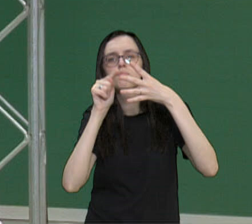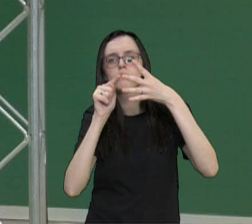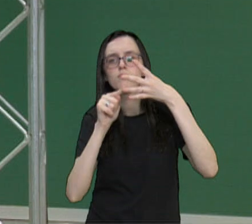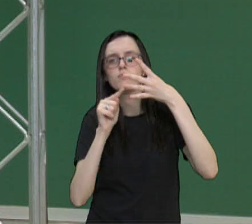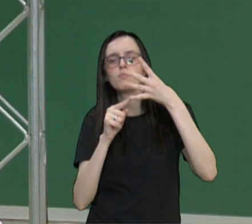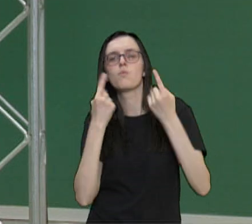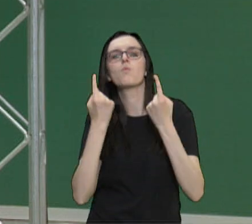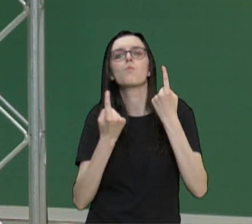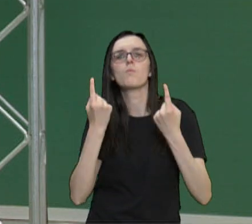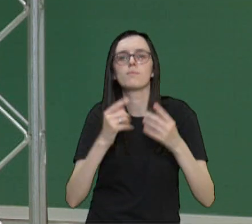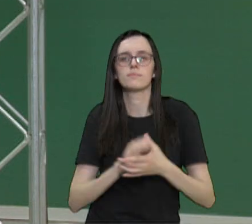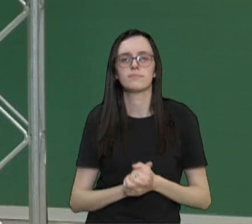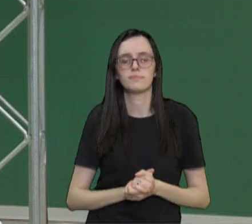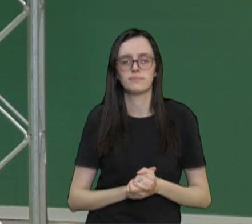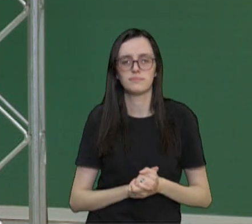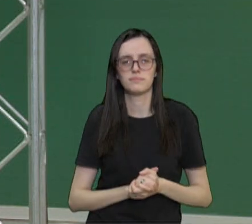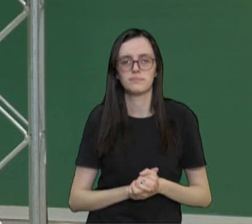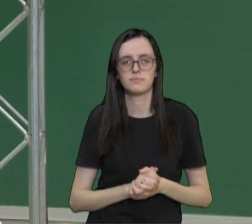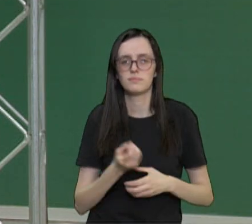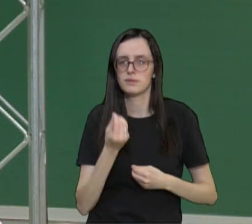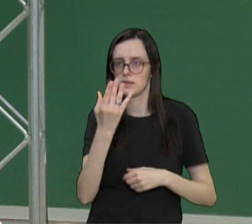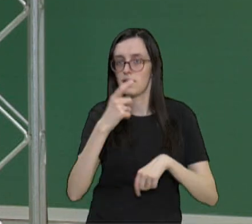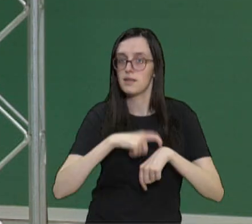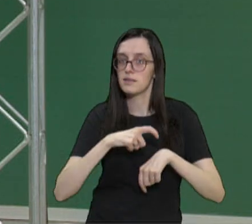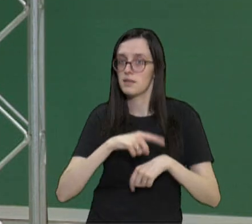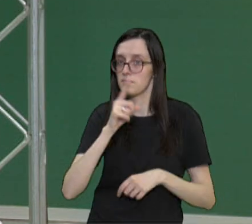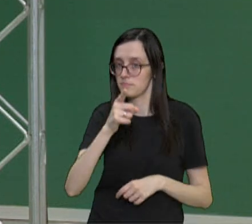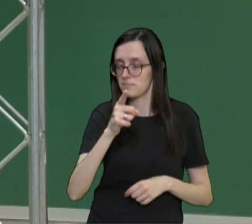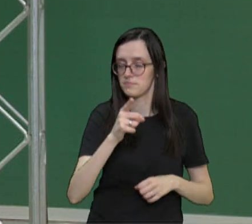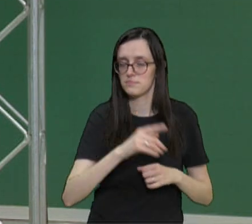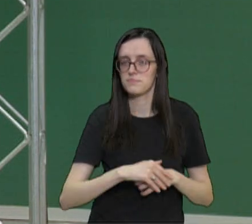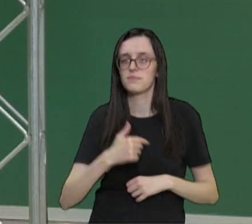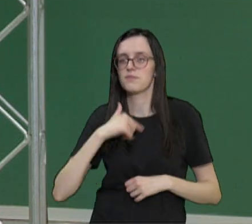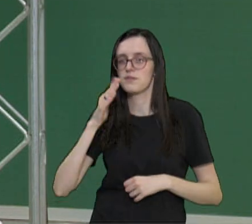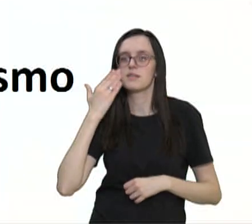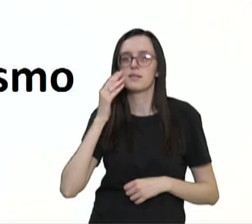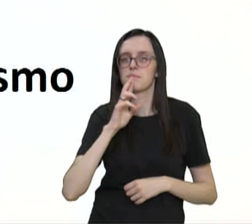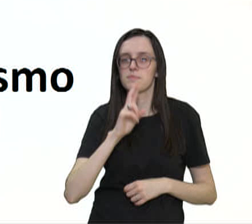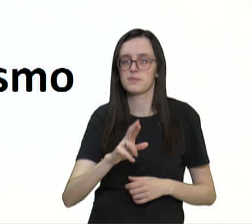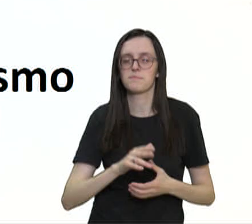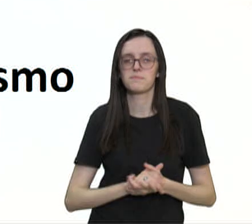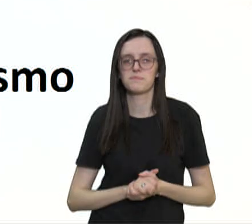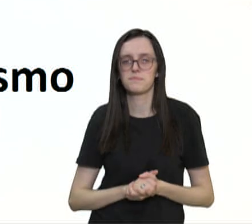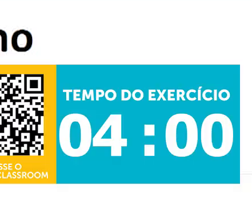ou o renascimento? Vou dar um tempo para vocês, hein? Eu já sei a resposta.